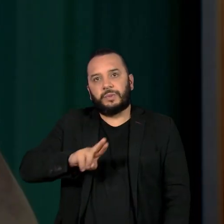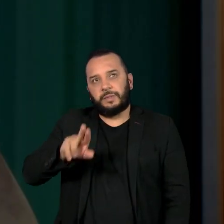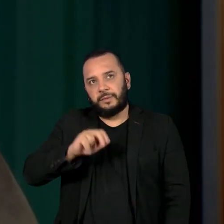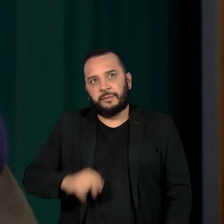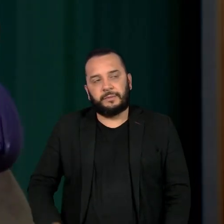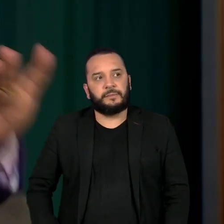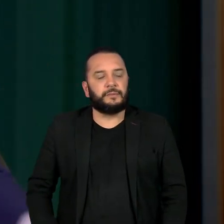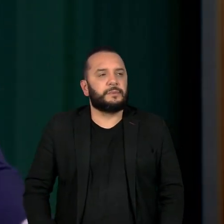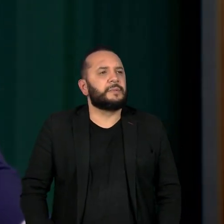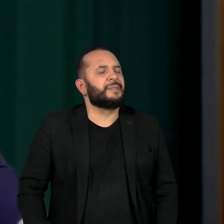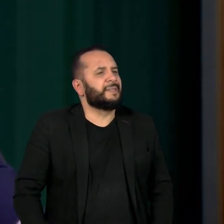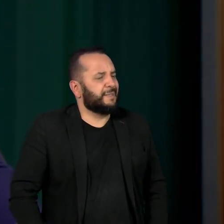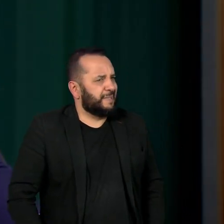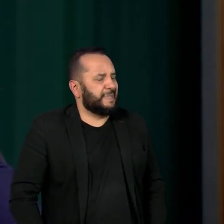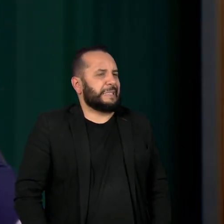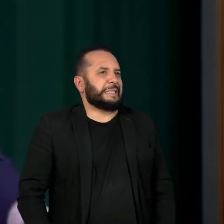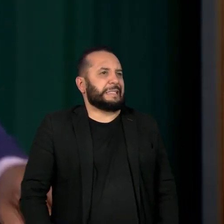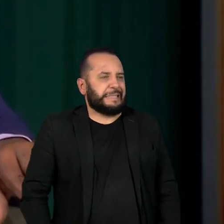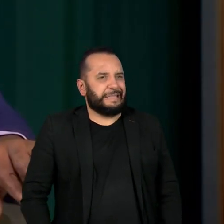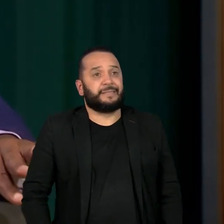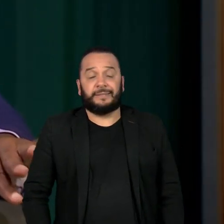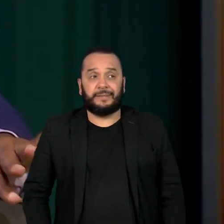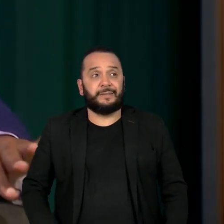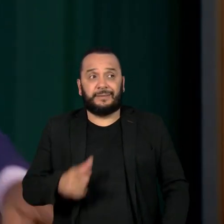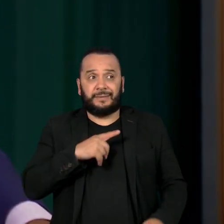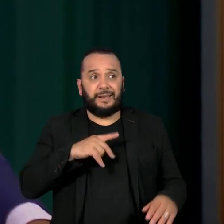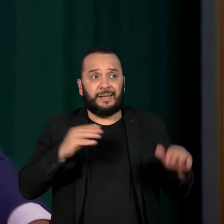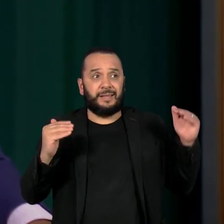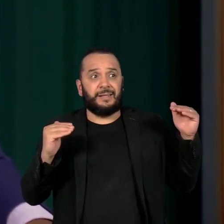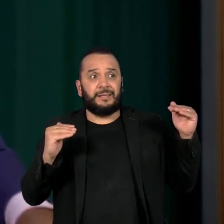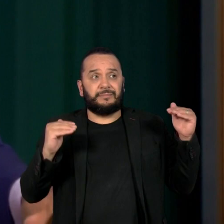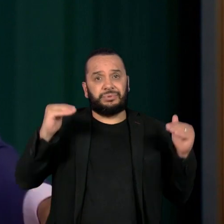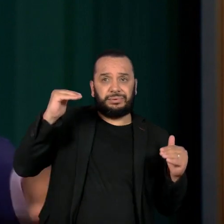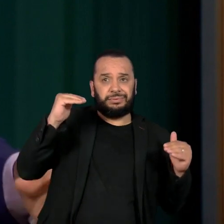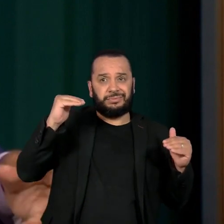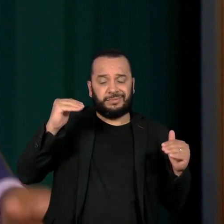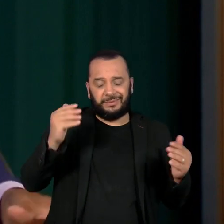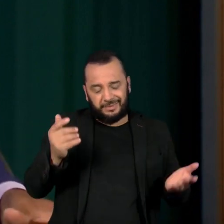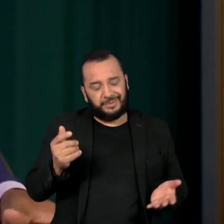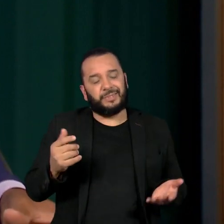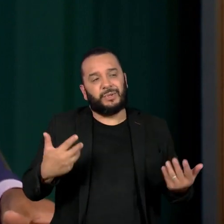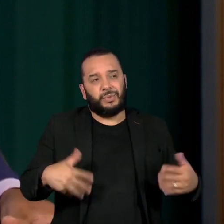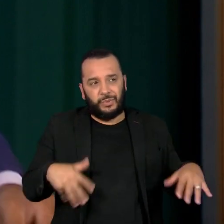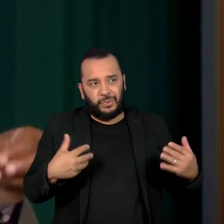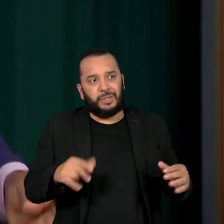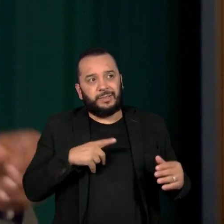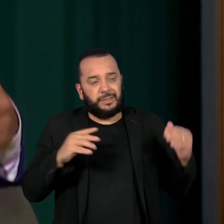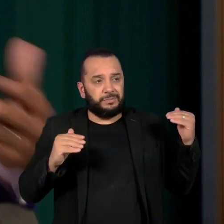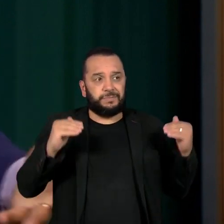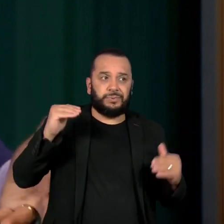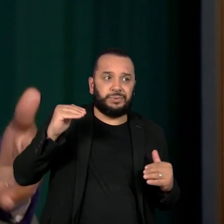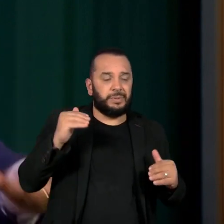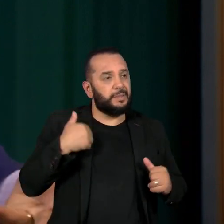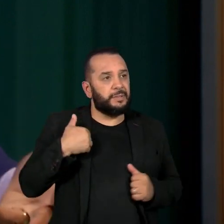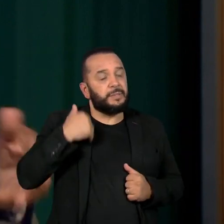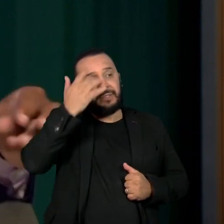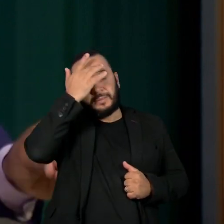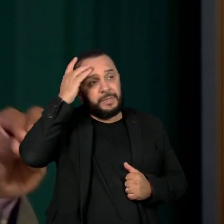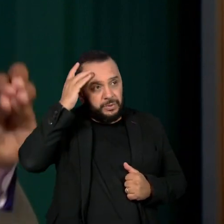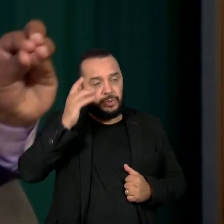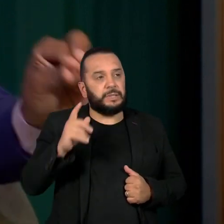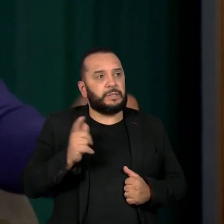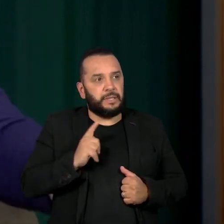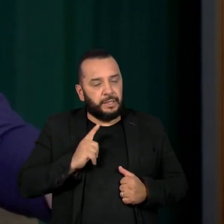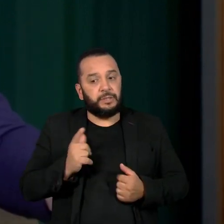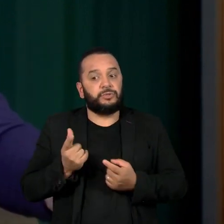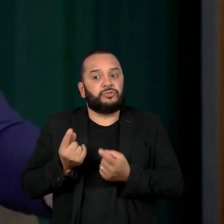Alexandre, nós temos aí um desbalanço, né? Temos aí uma distorção muito grande para aqueles que têm meios e